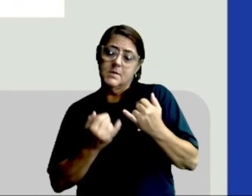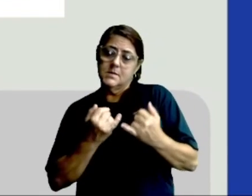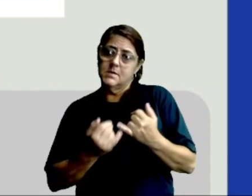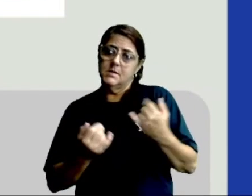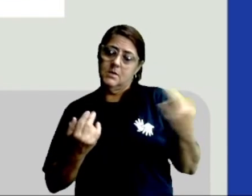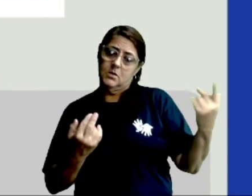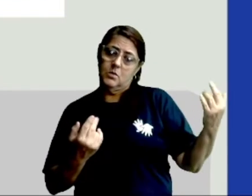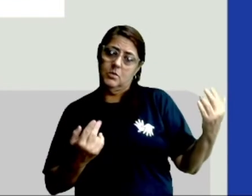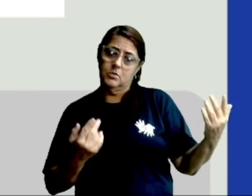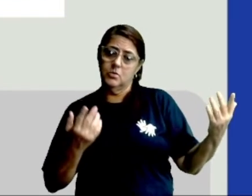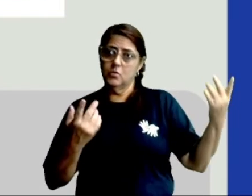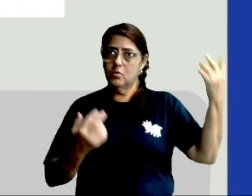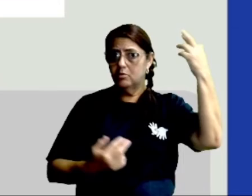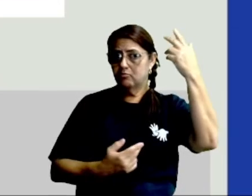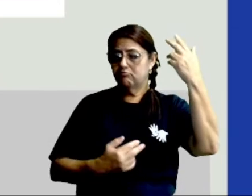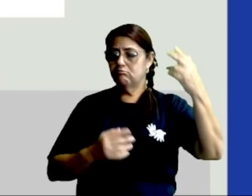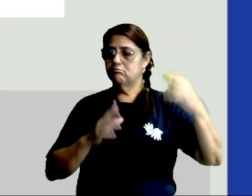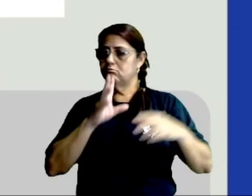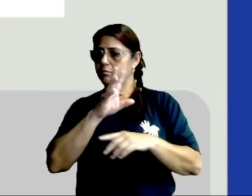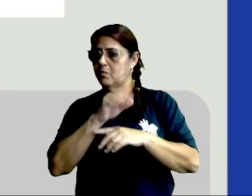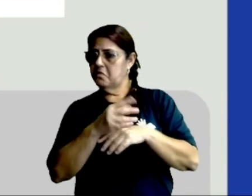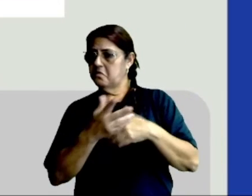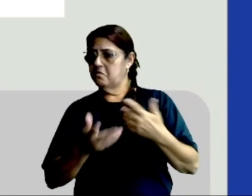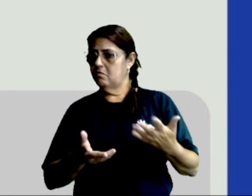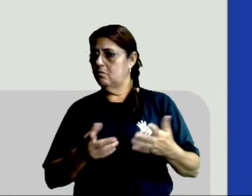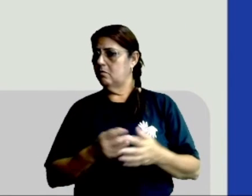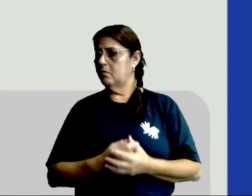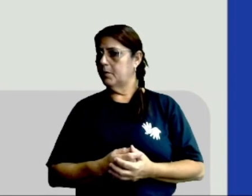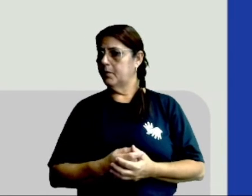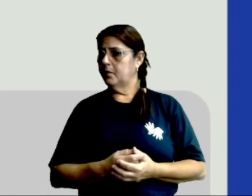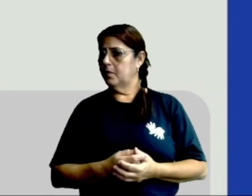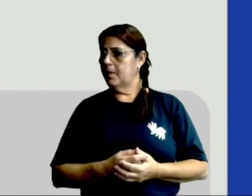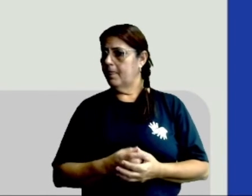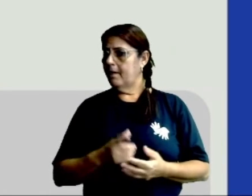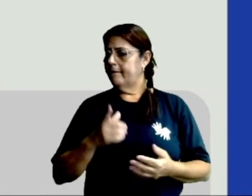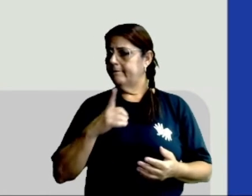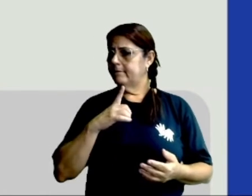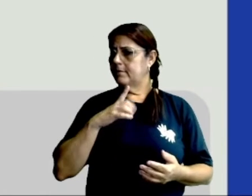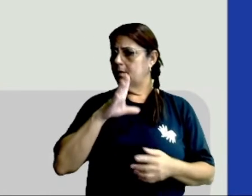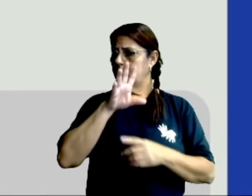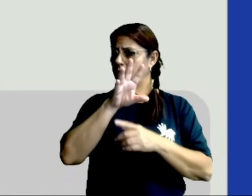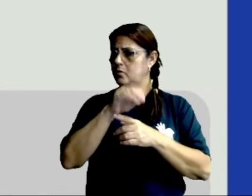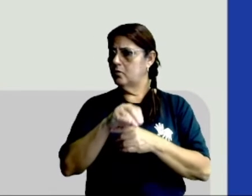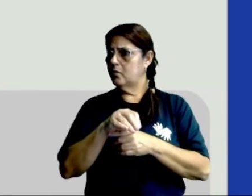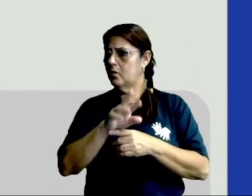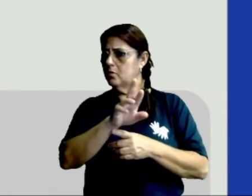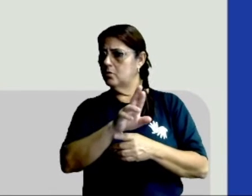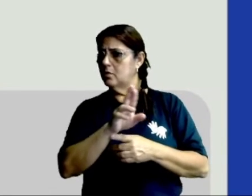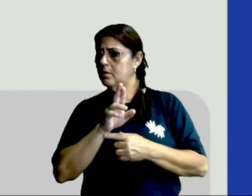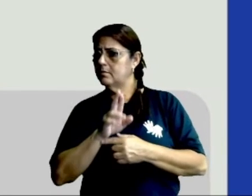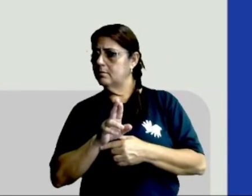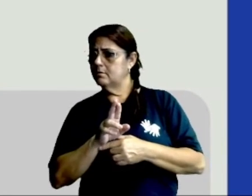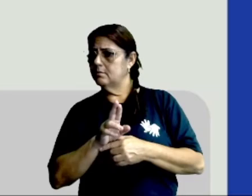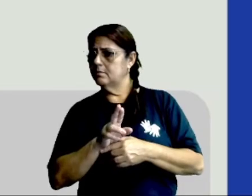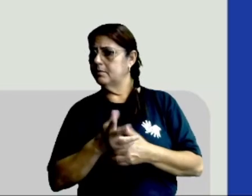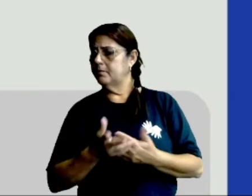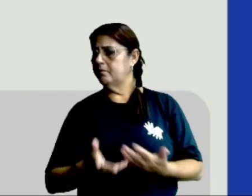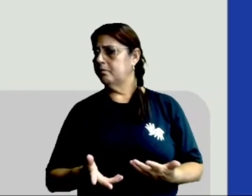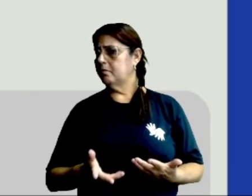Bastante semelhanças entre esses dois perfis. E aqui a gente vai ter o resultado